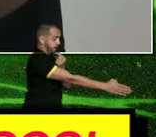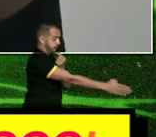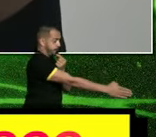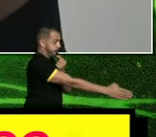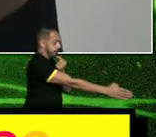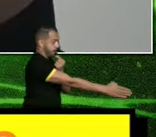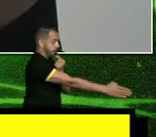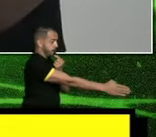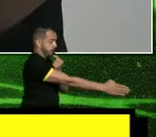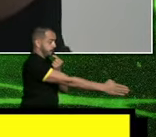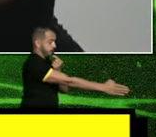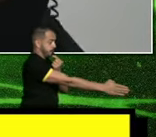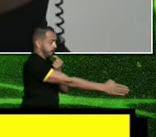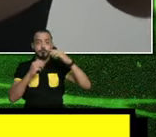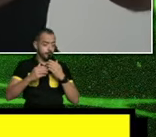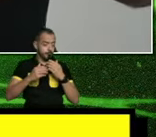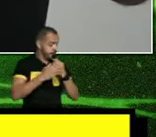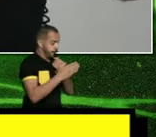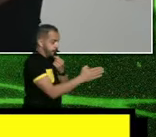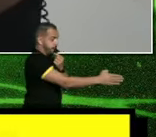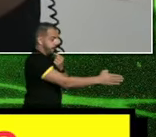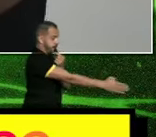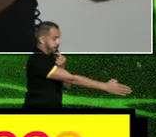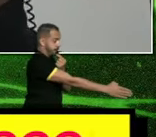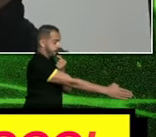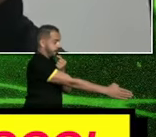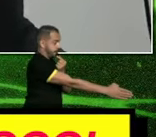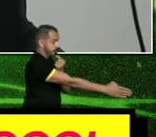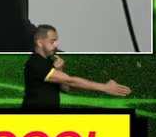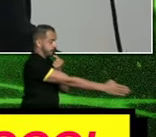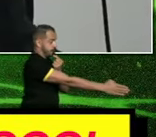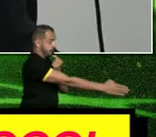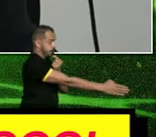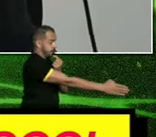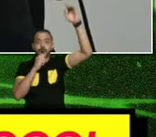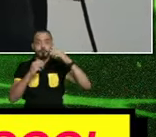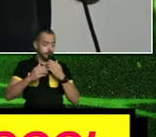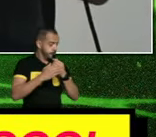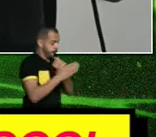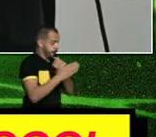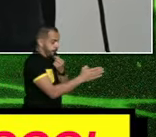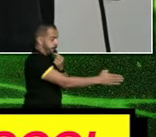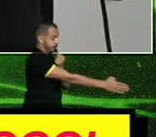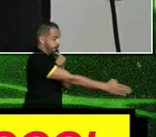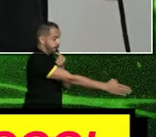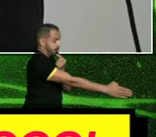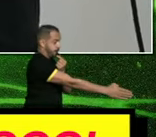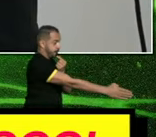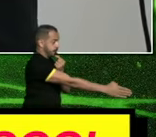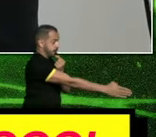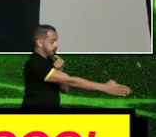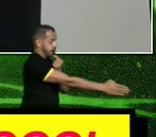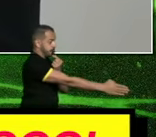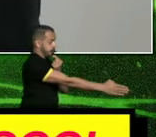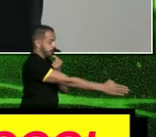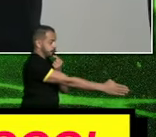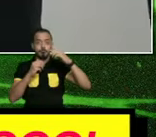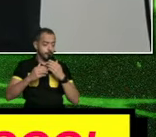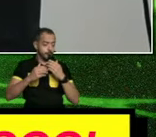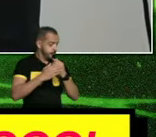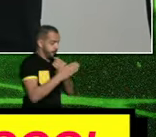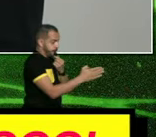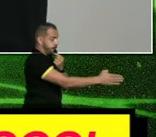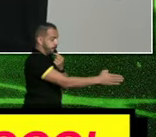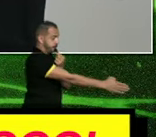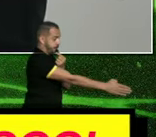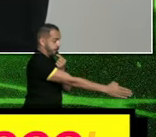de cabeça de cipus empata o jogo no finalzinho Dino sensacional o